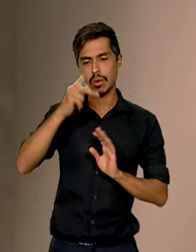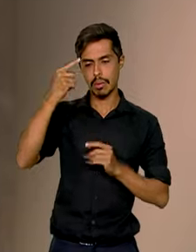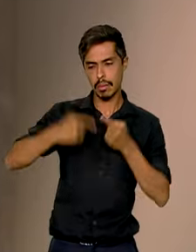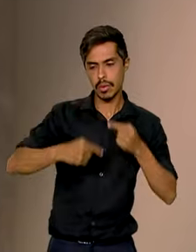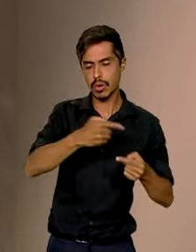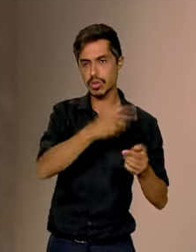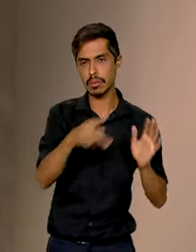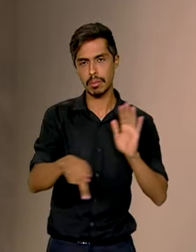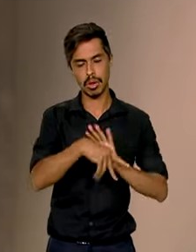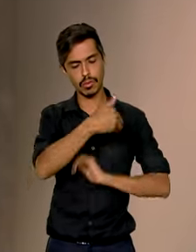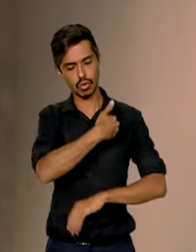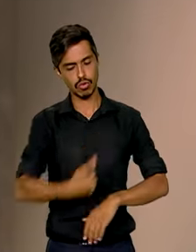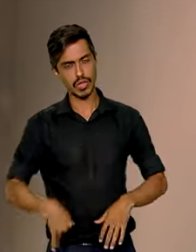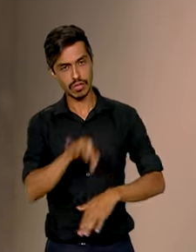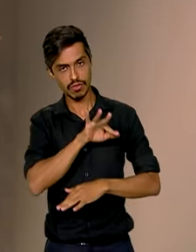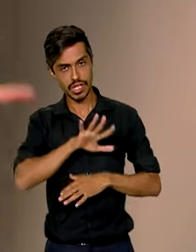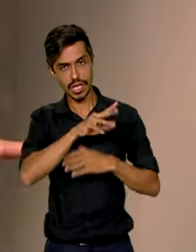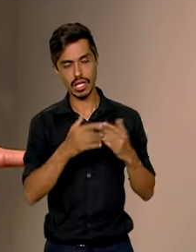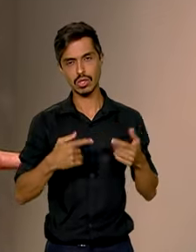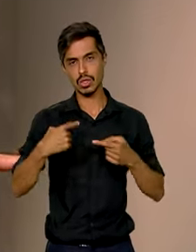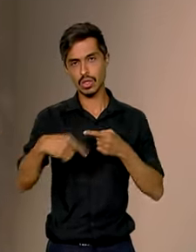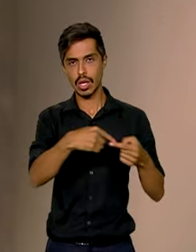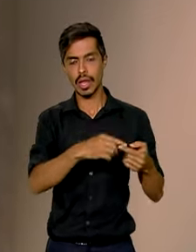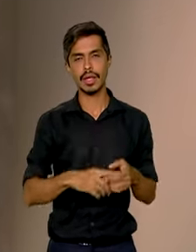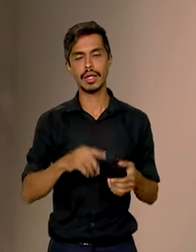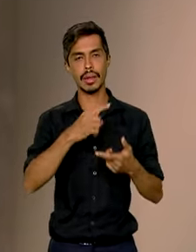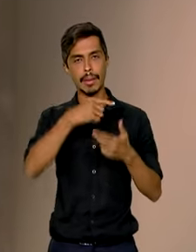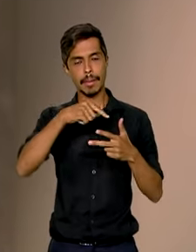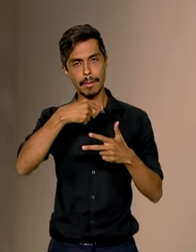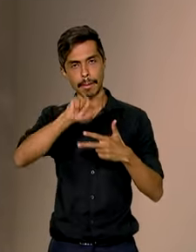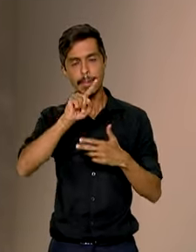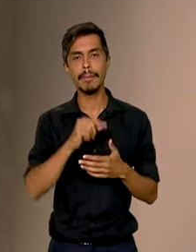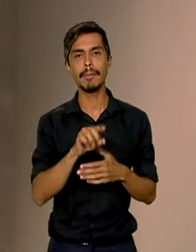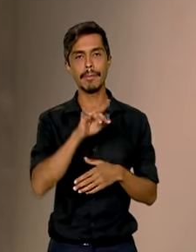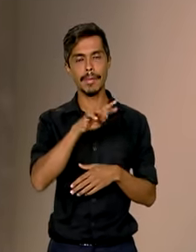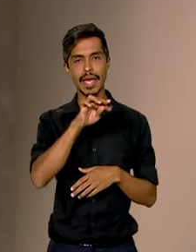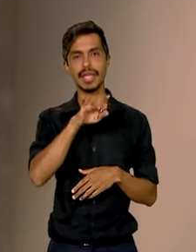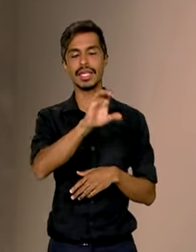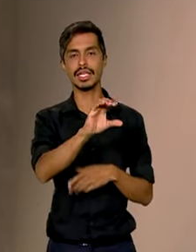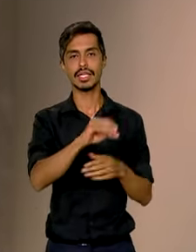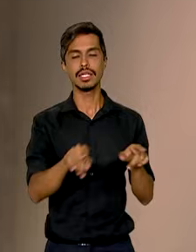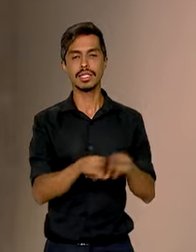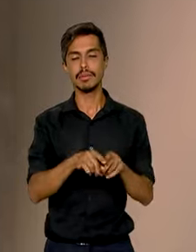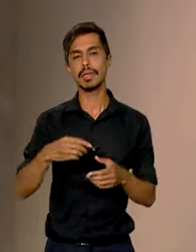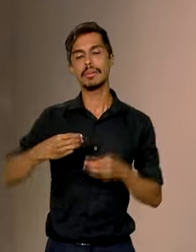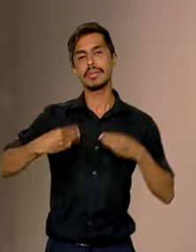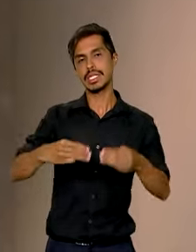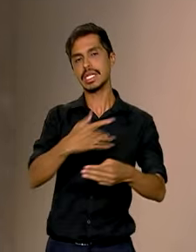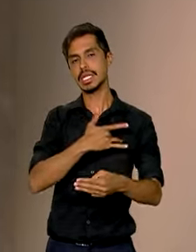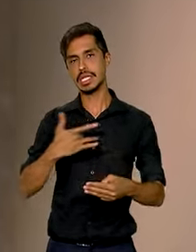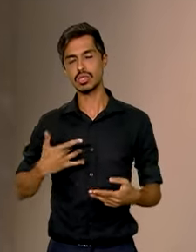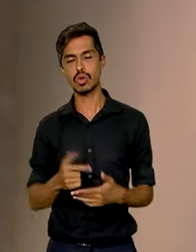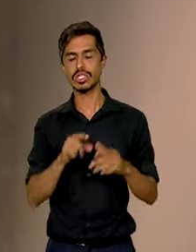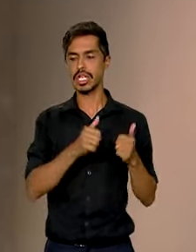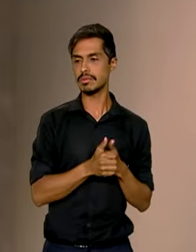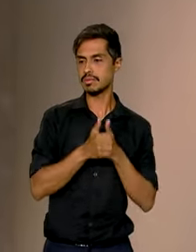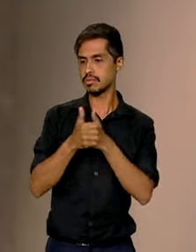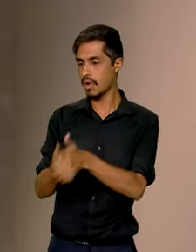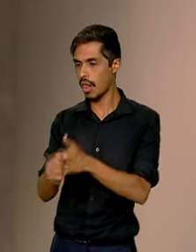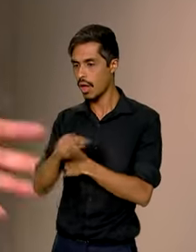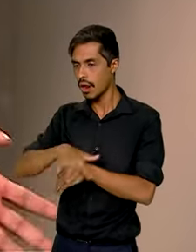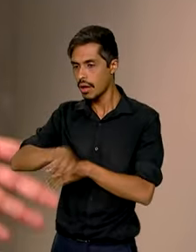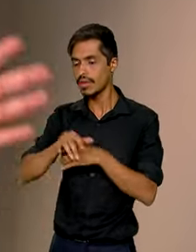próprio governo federal, que é a articulação entre MEC e Ministério da Saúde, através das condicionalidades, do acompanhamento que a gente